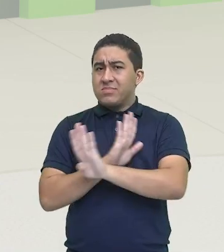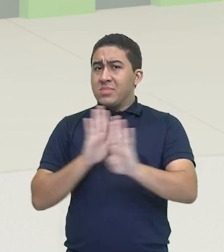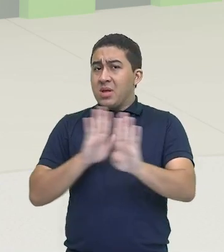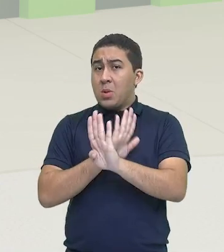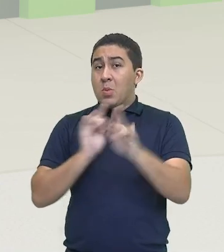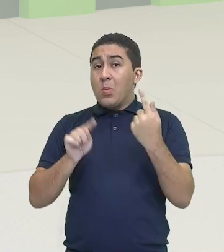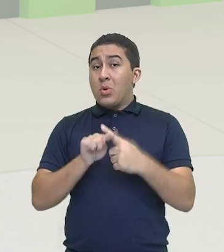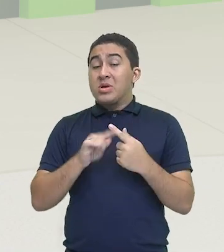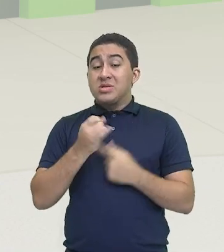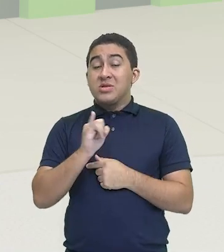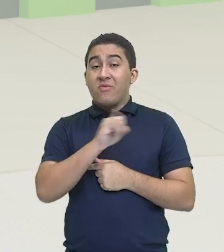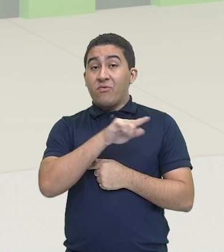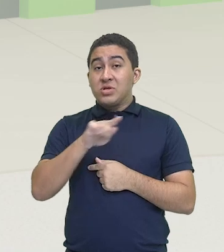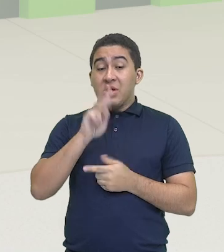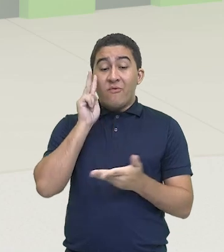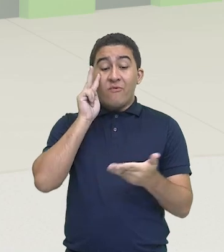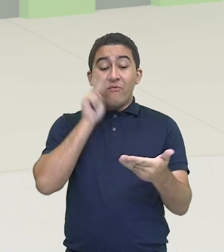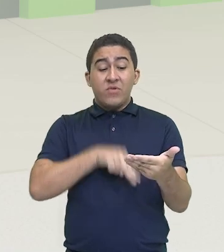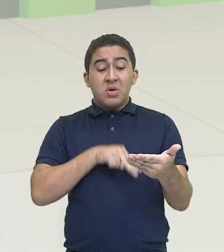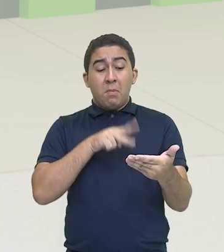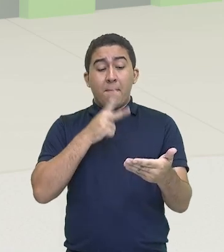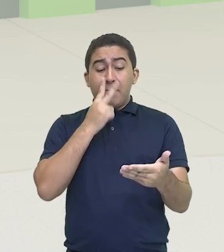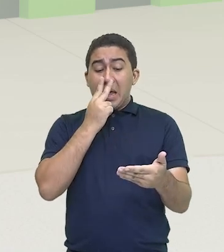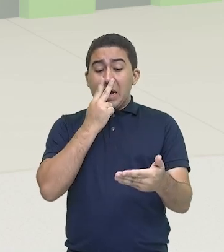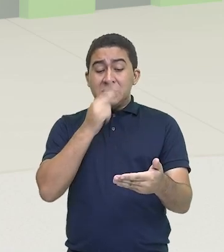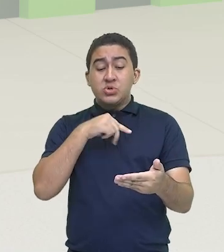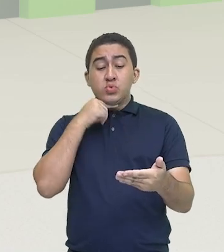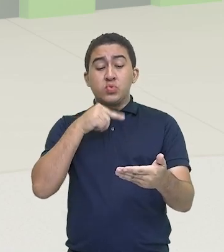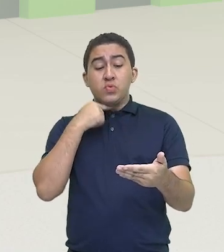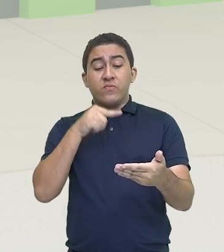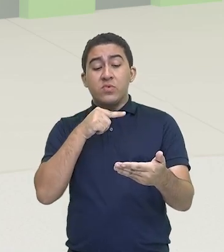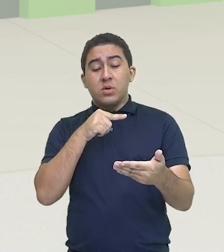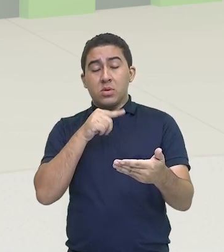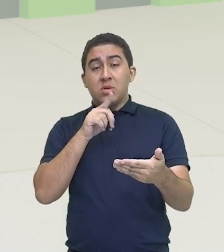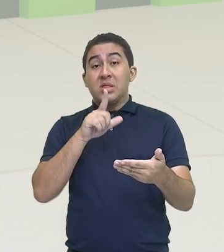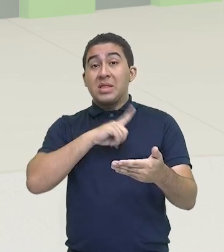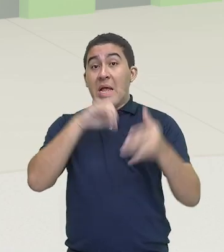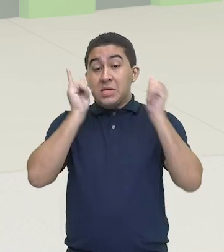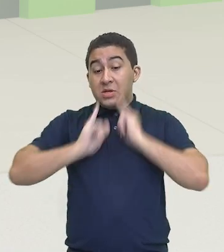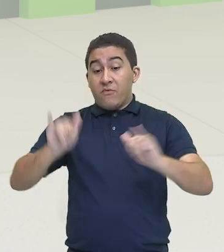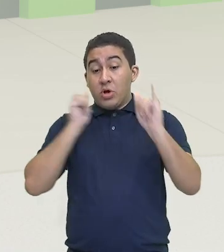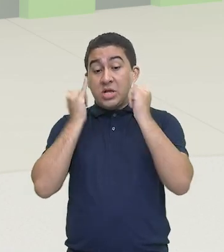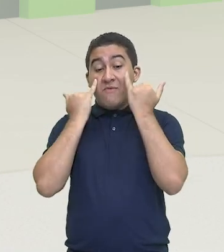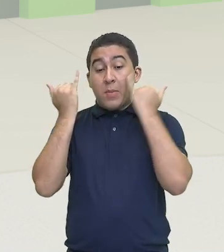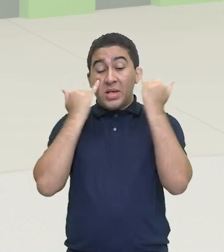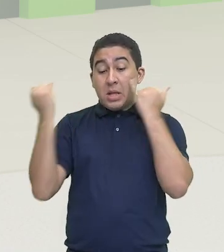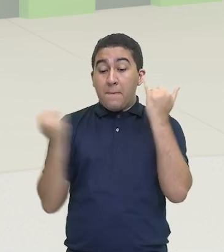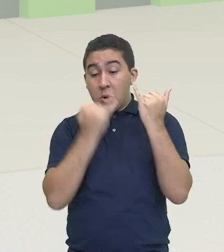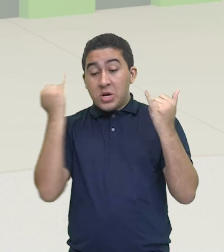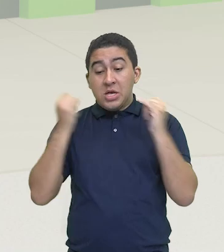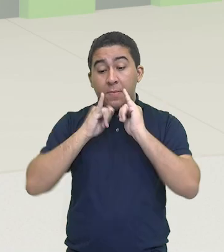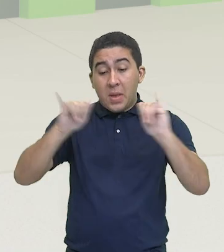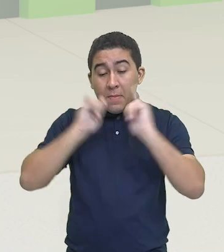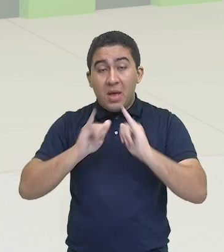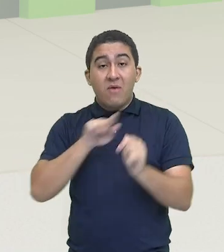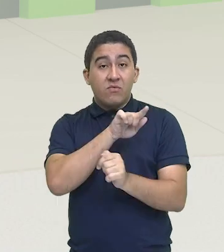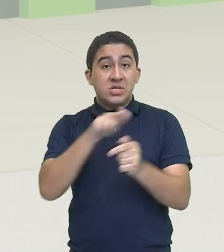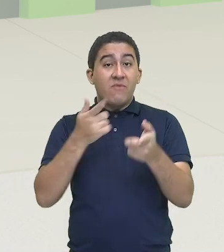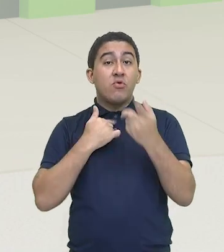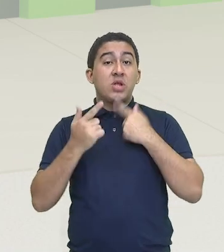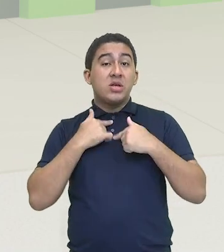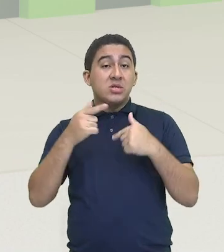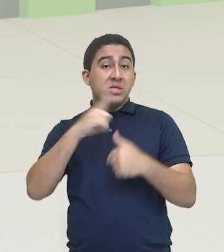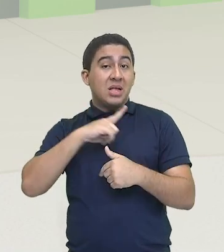está desconfiando. Embora ela é alarmista, você quer divulgar para as pessoas,